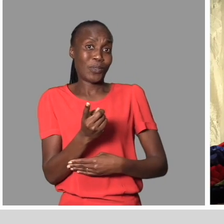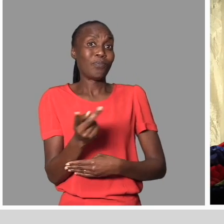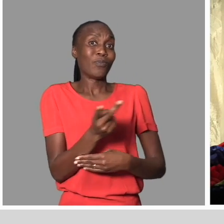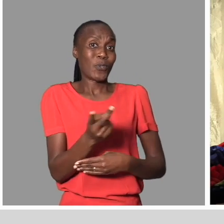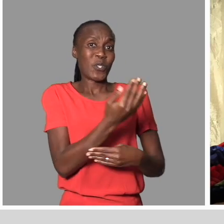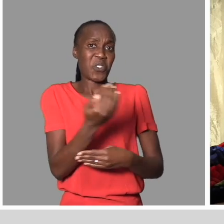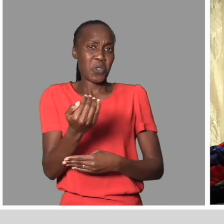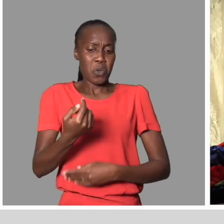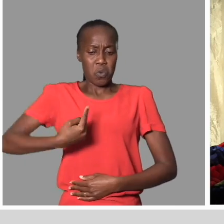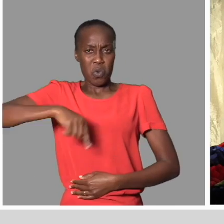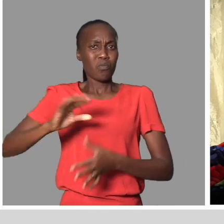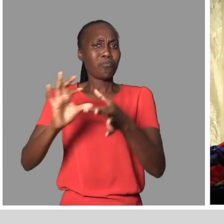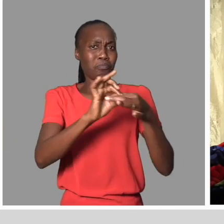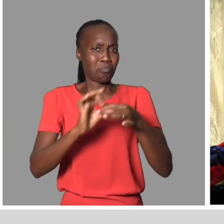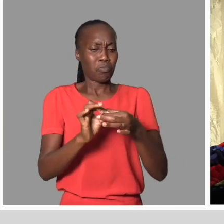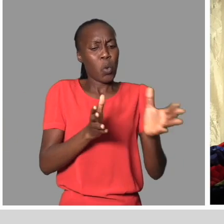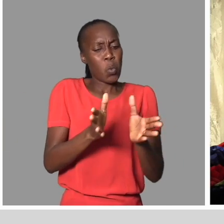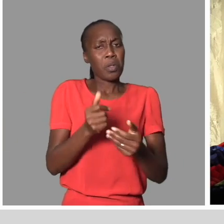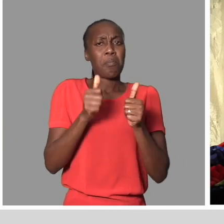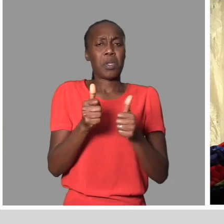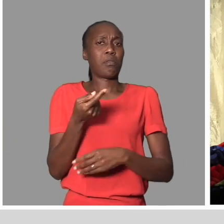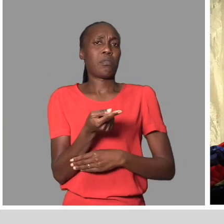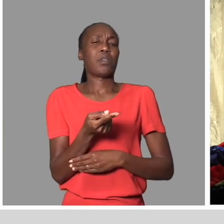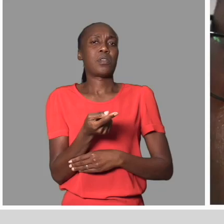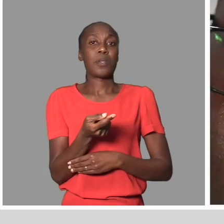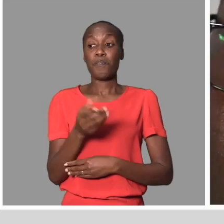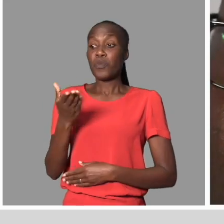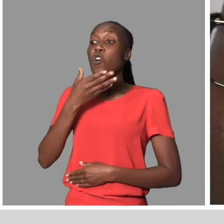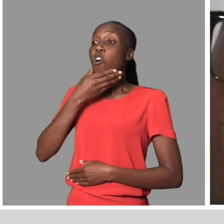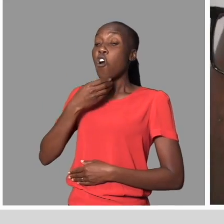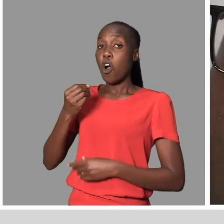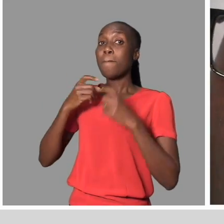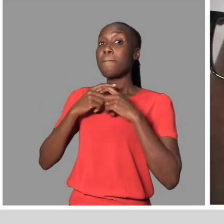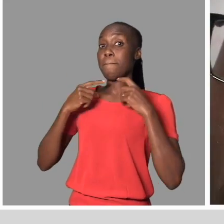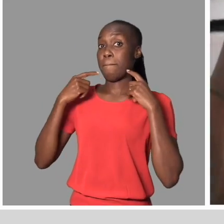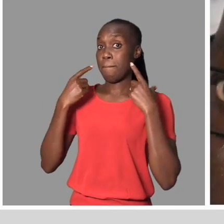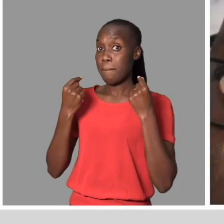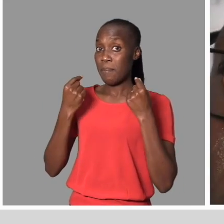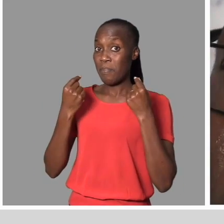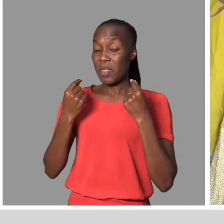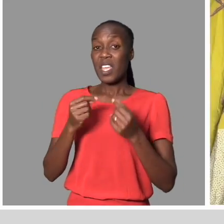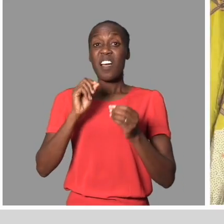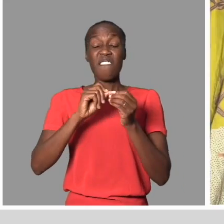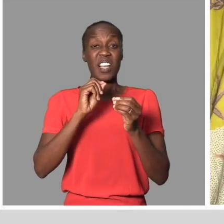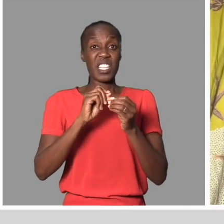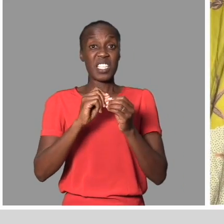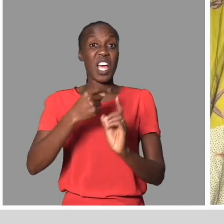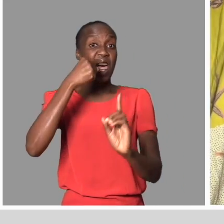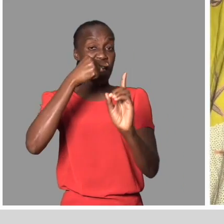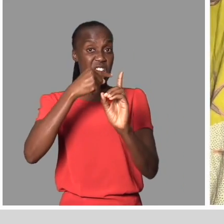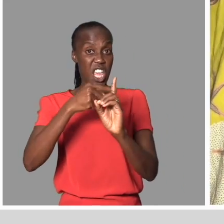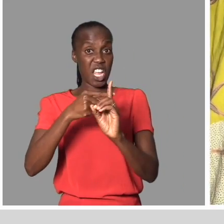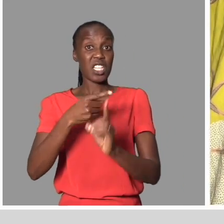e nós nos entendemos e estamos a cuidar muito bem deles. O pastor Armando Carlos, irmão da igreja